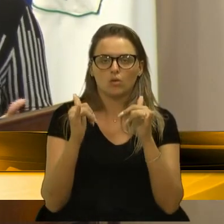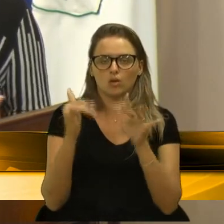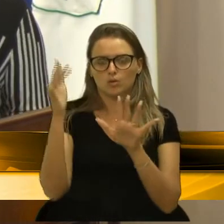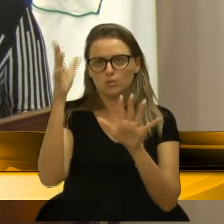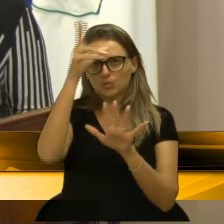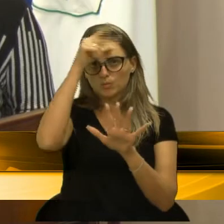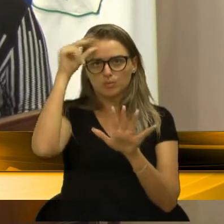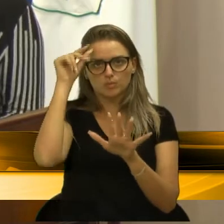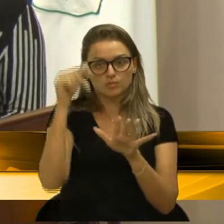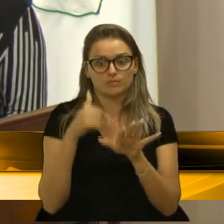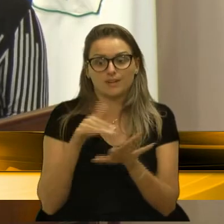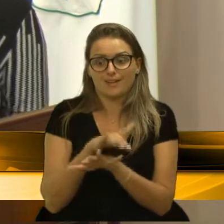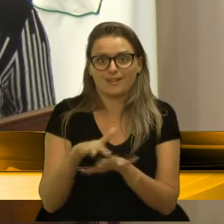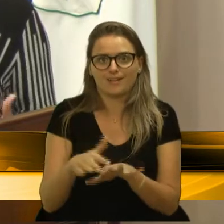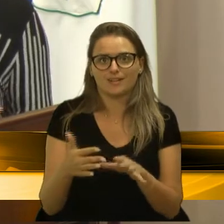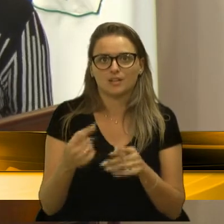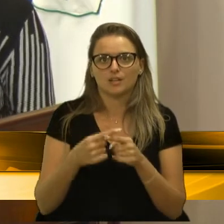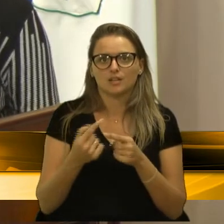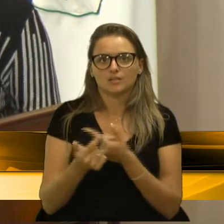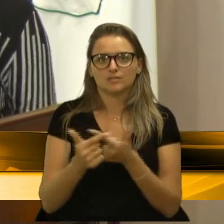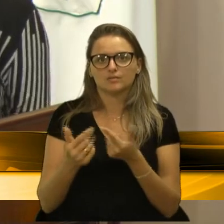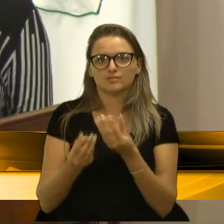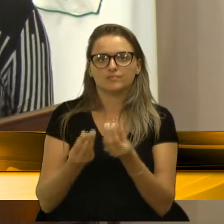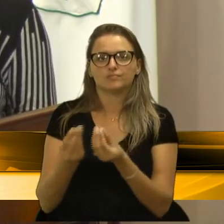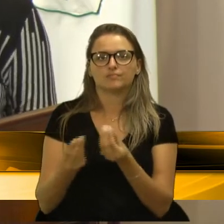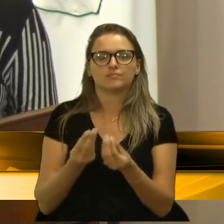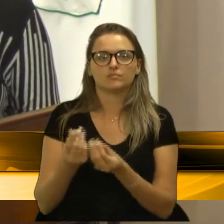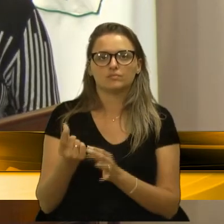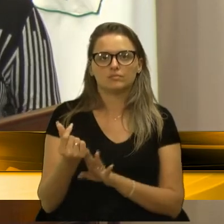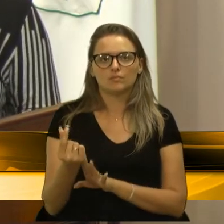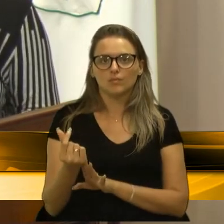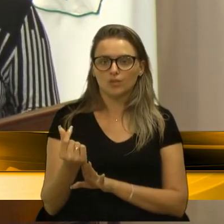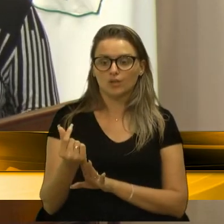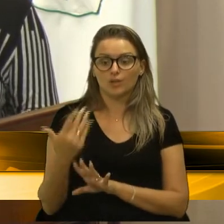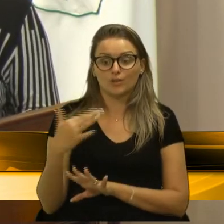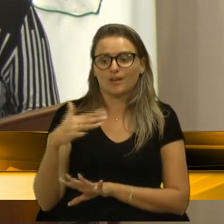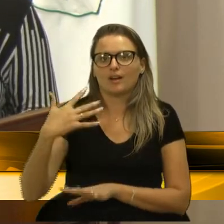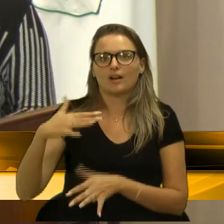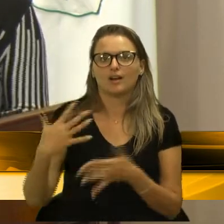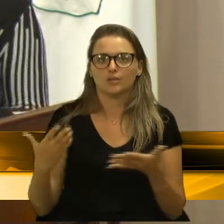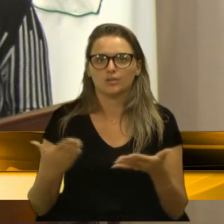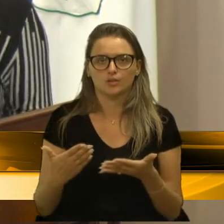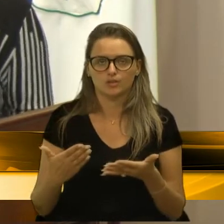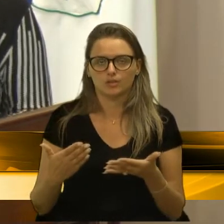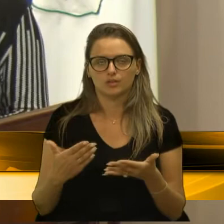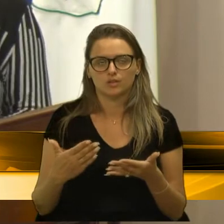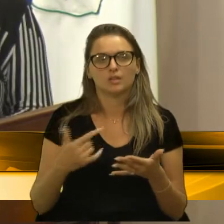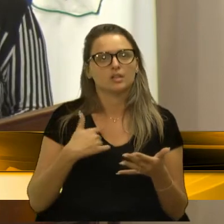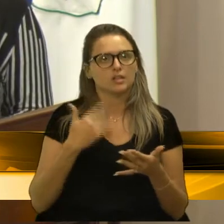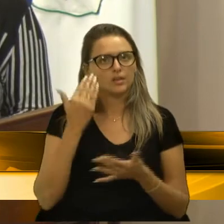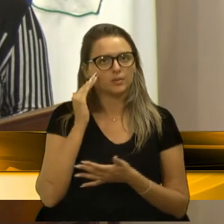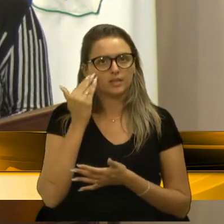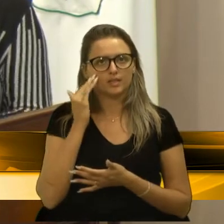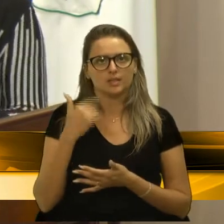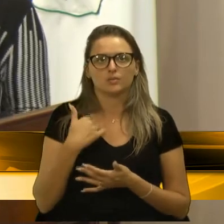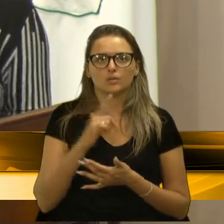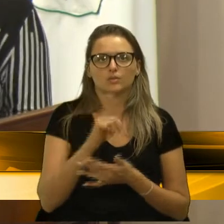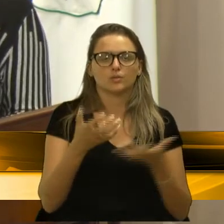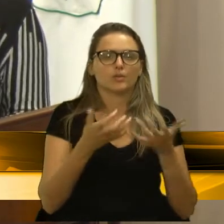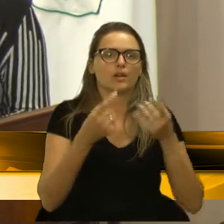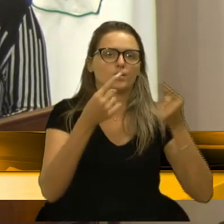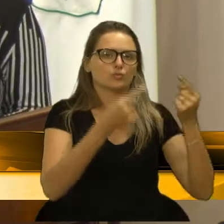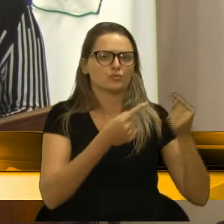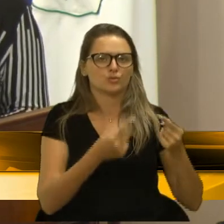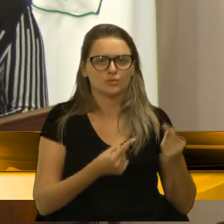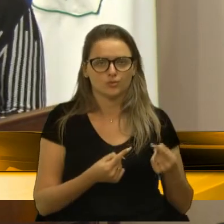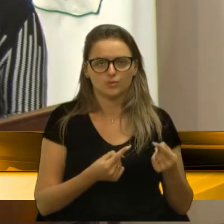morrer. Não tem como sobreviver um transporte coletivo com um preço desse. Então, eu entendo, e aqui não quero discutir a